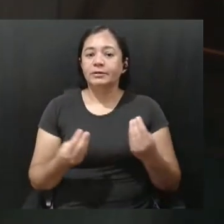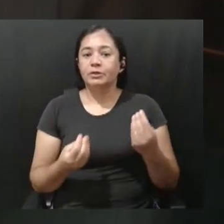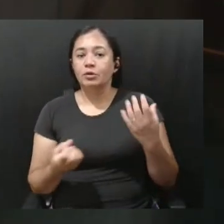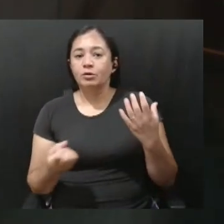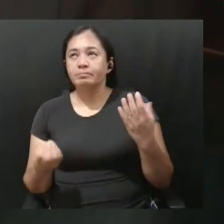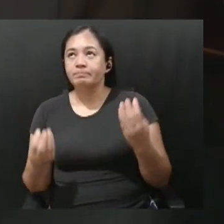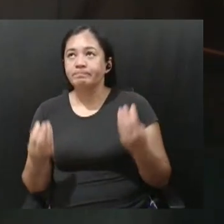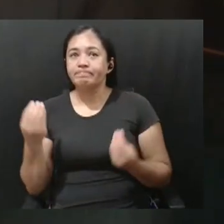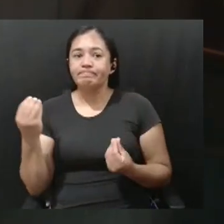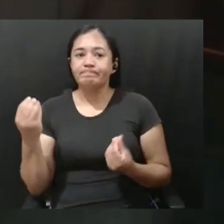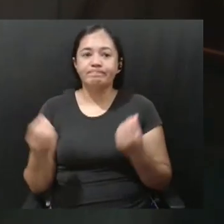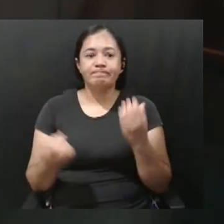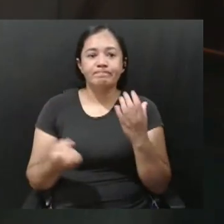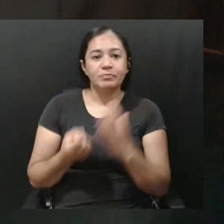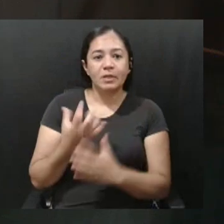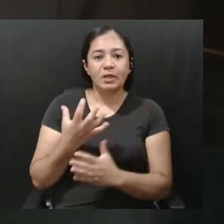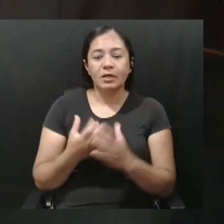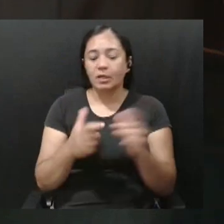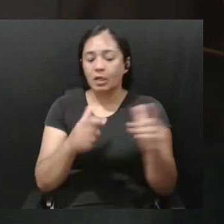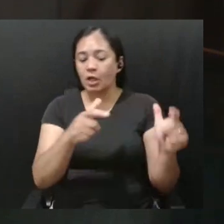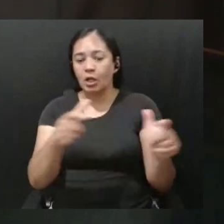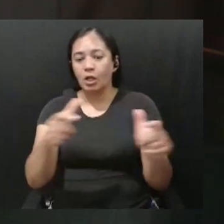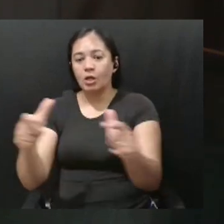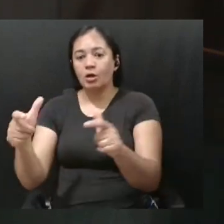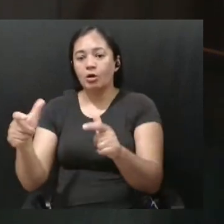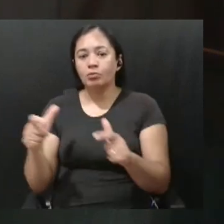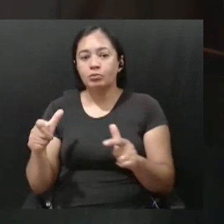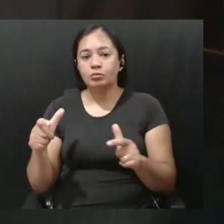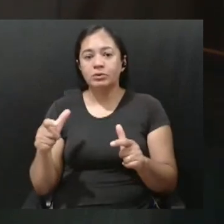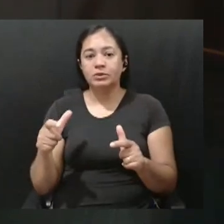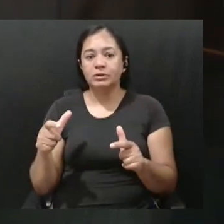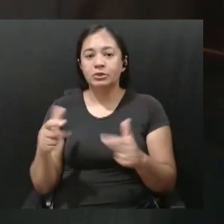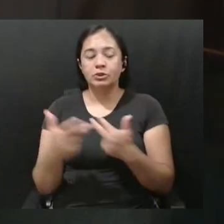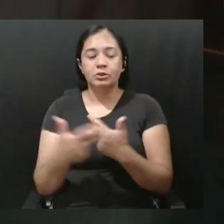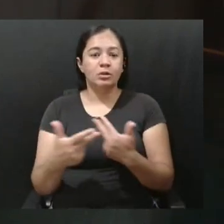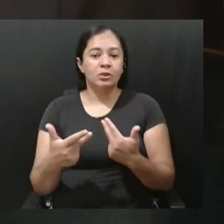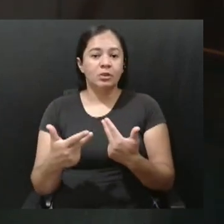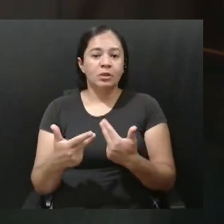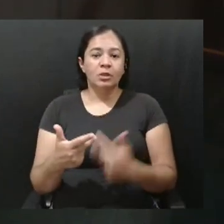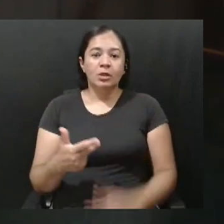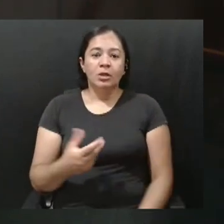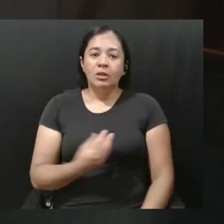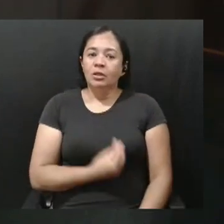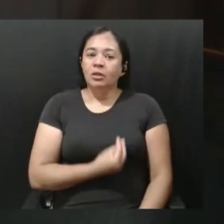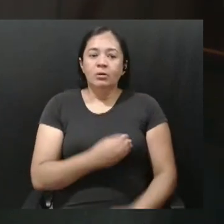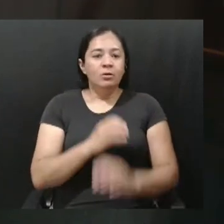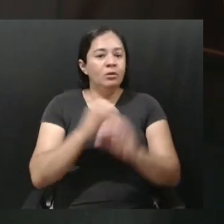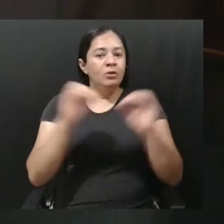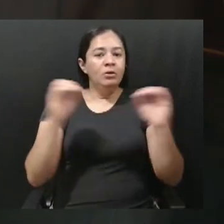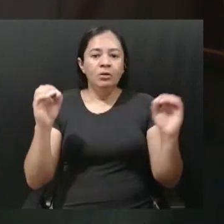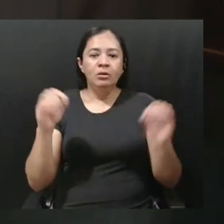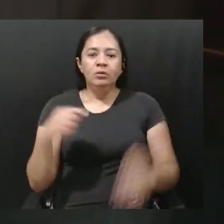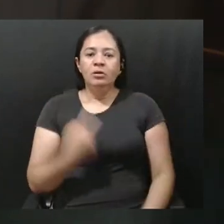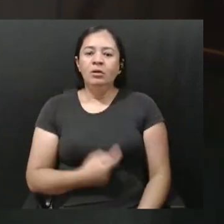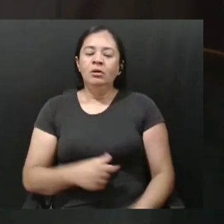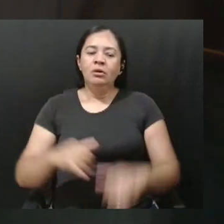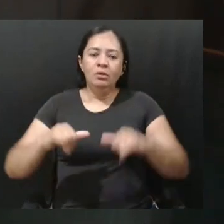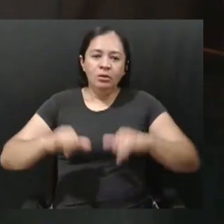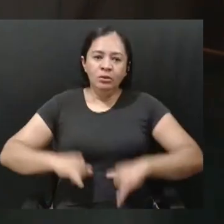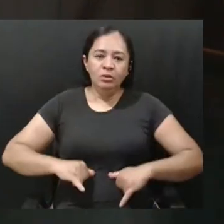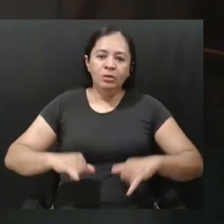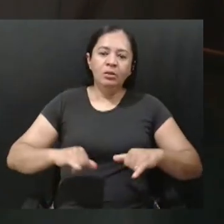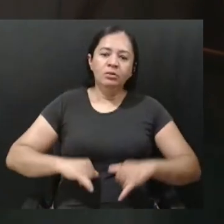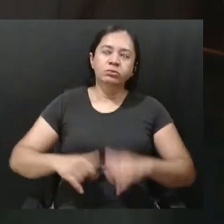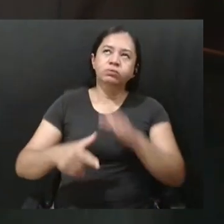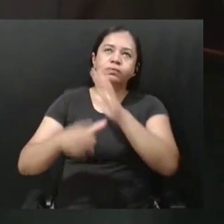um ambiente e situações que nem vão existir, né? Uhum. E aí a gente sofre por antecipação, é a tal